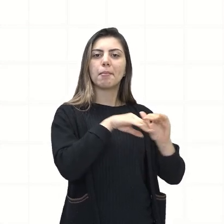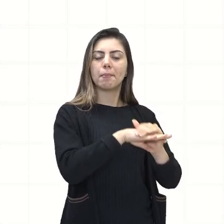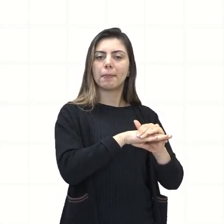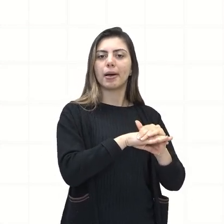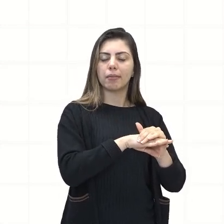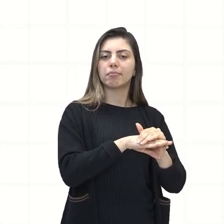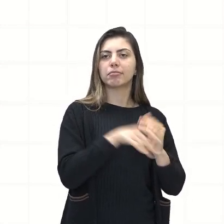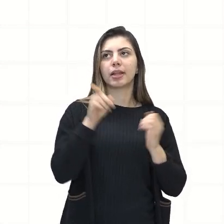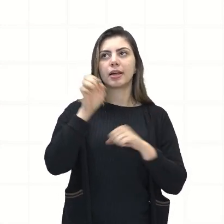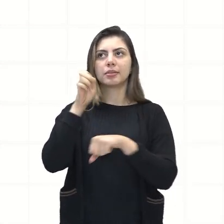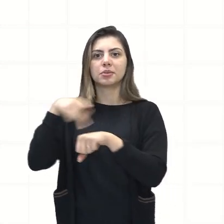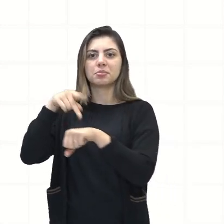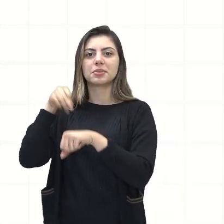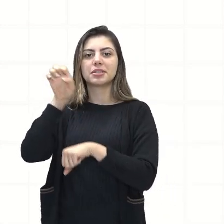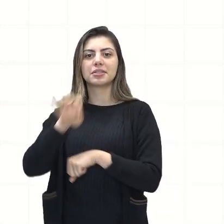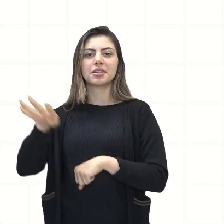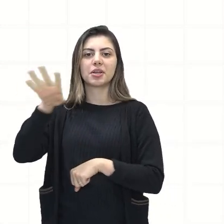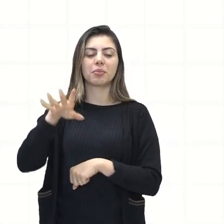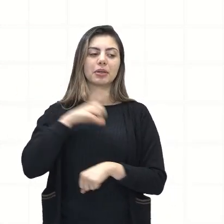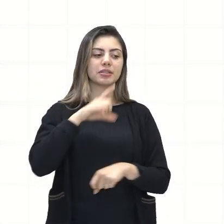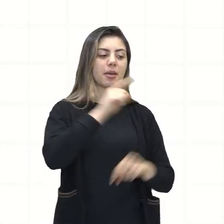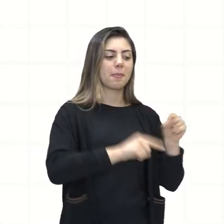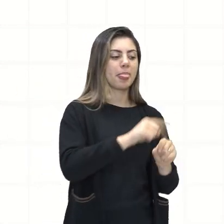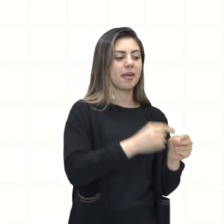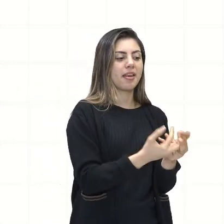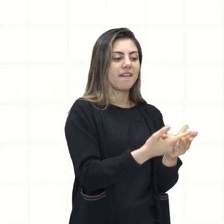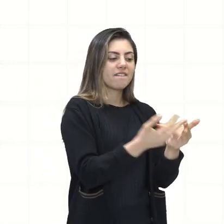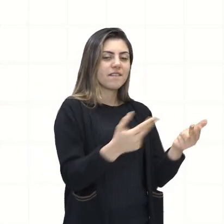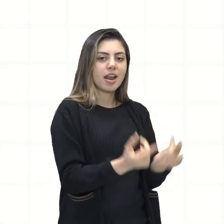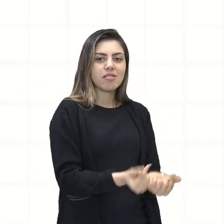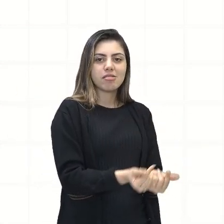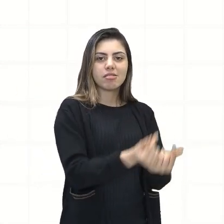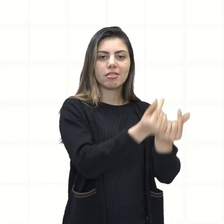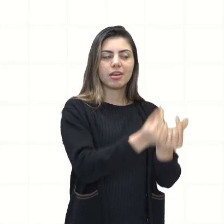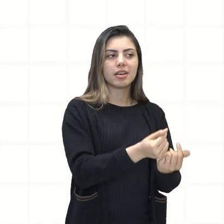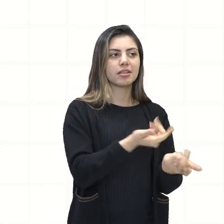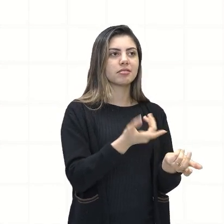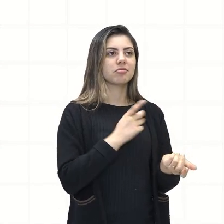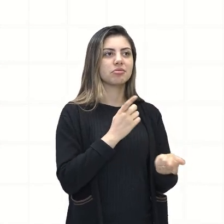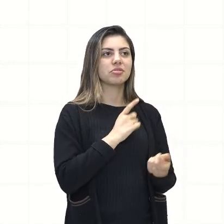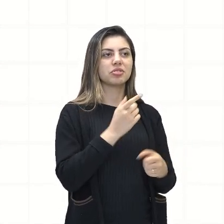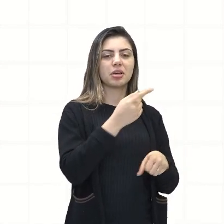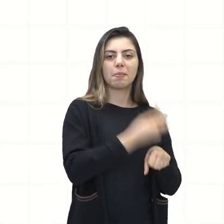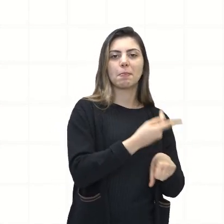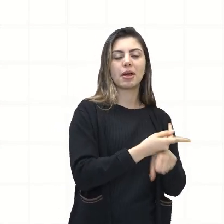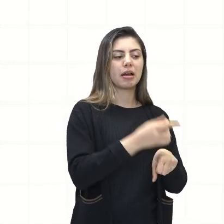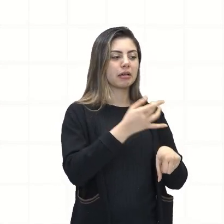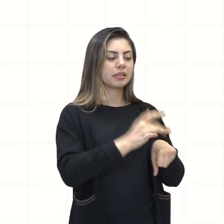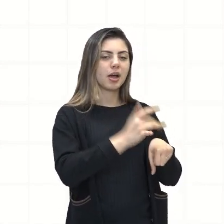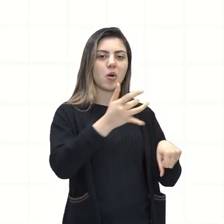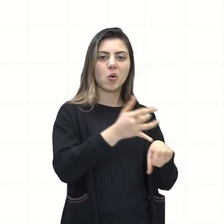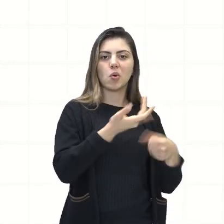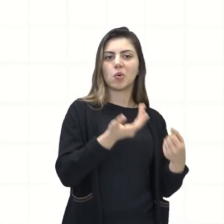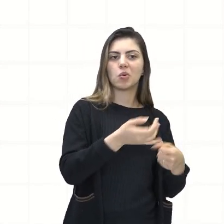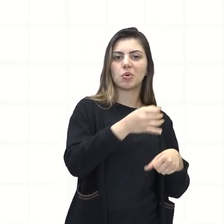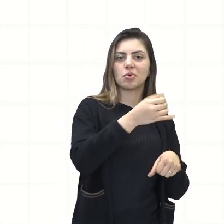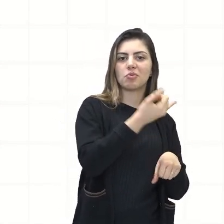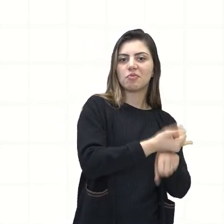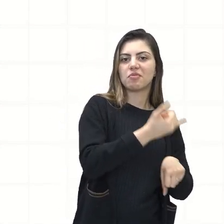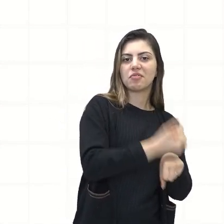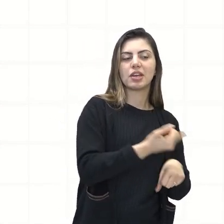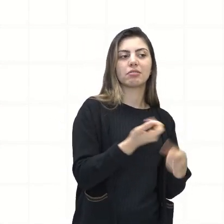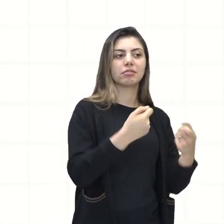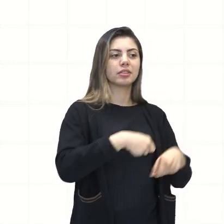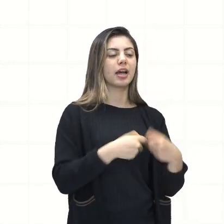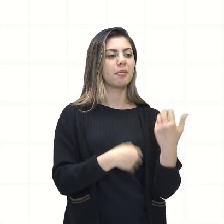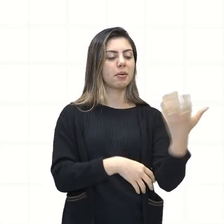dos países europeus, né, onde eles tinham ali suas riquezas, minerais, metais preciosos, realizavam atividade de